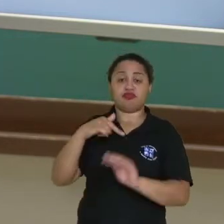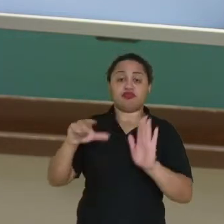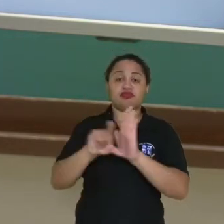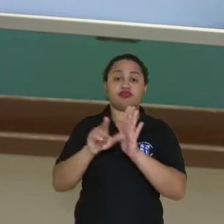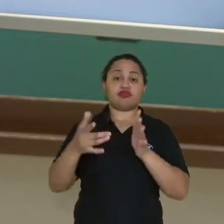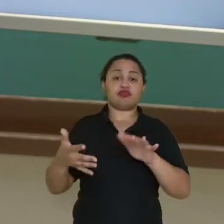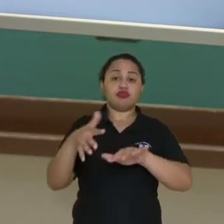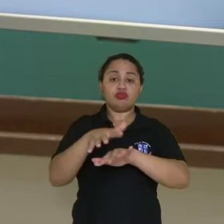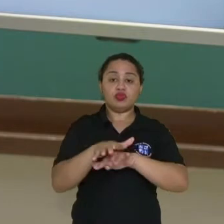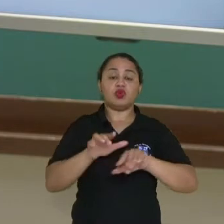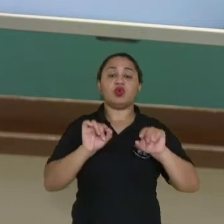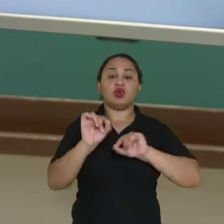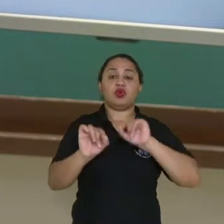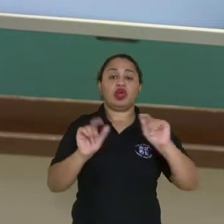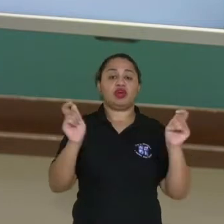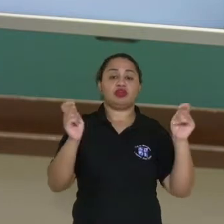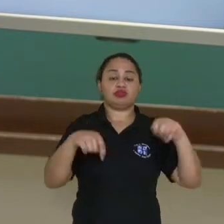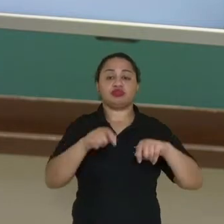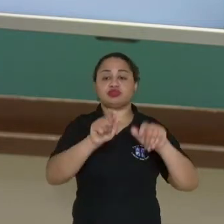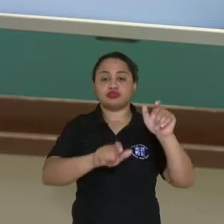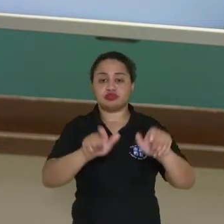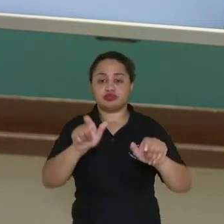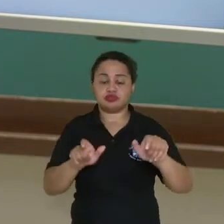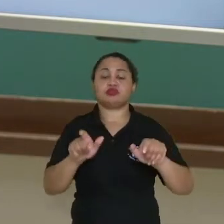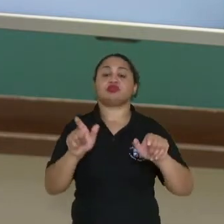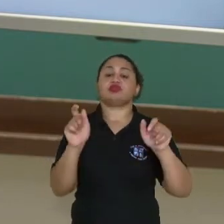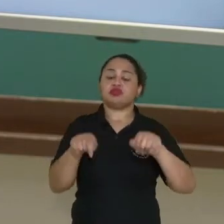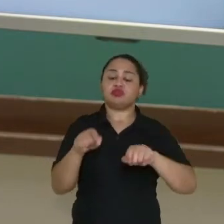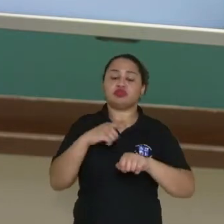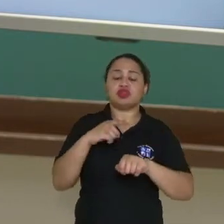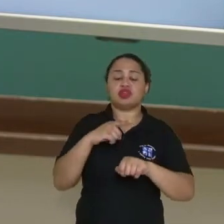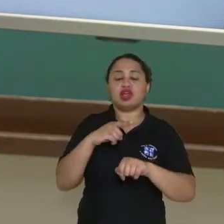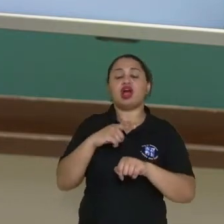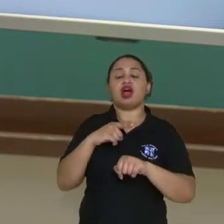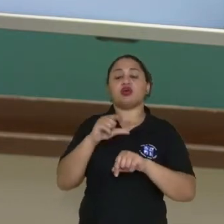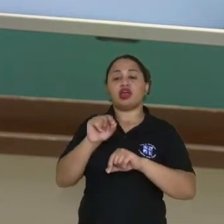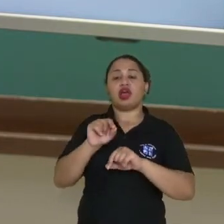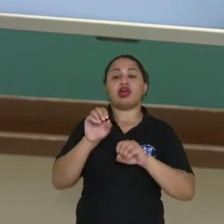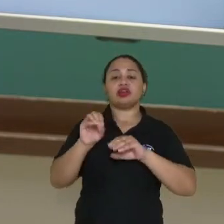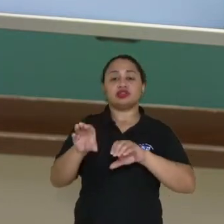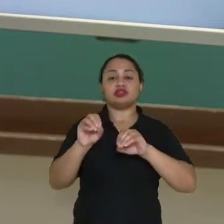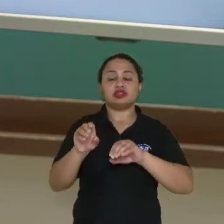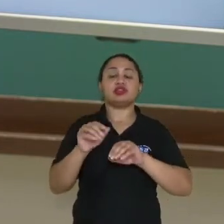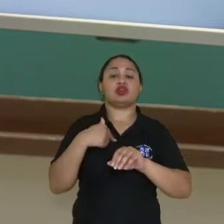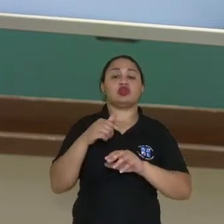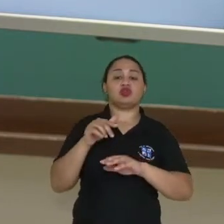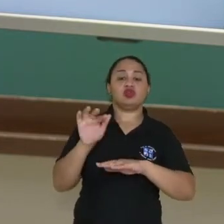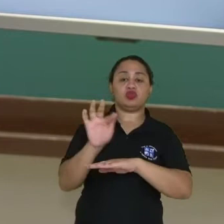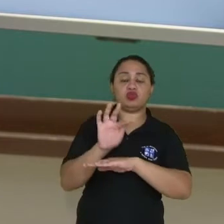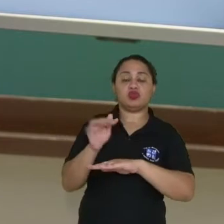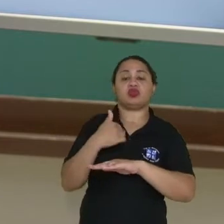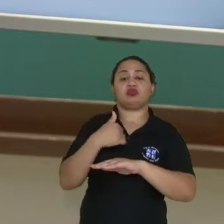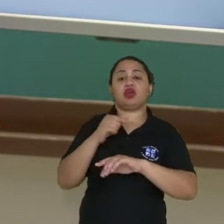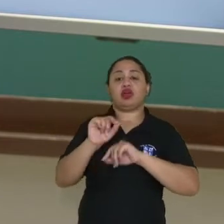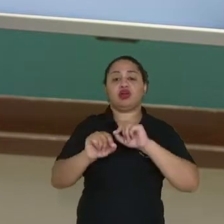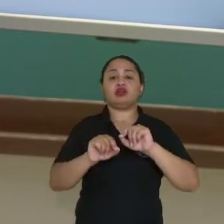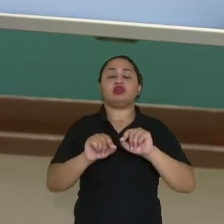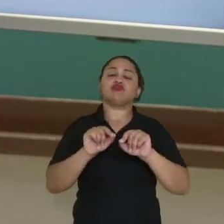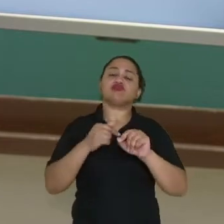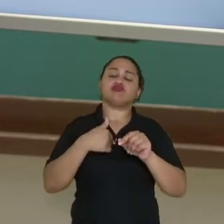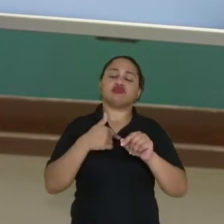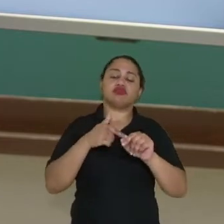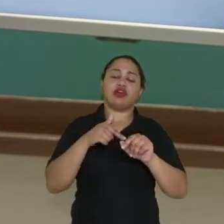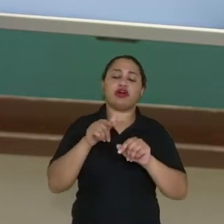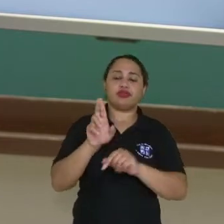trata da possibilidade dessas pessoas terem acesso à educação formal, ao letramento, às universidades,